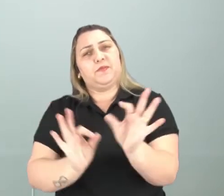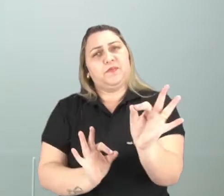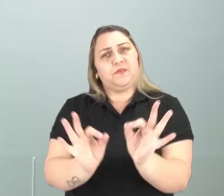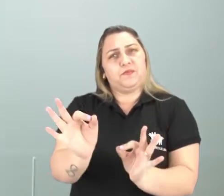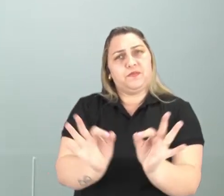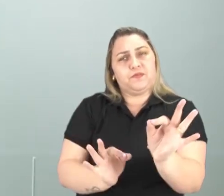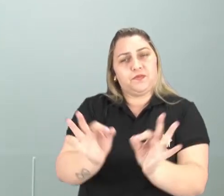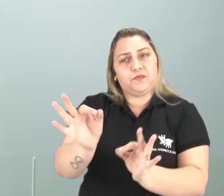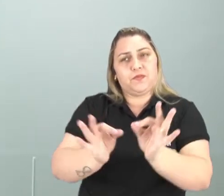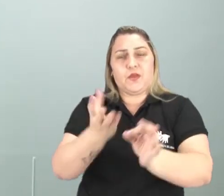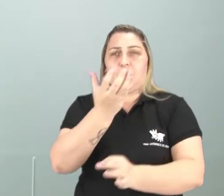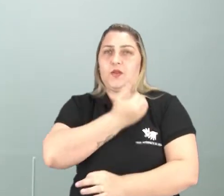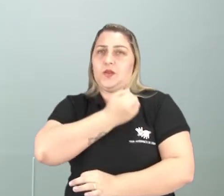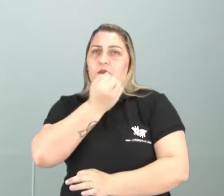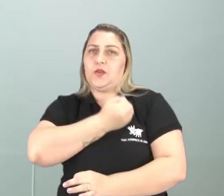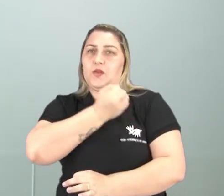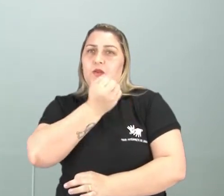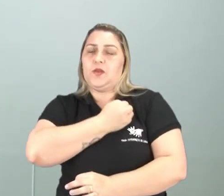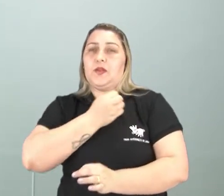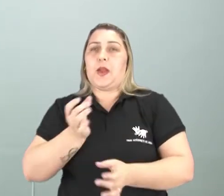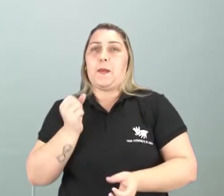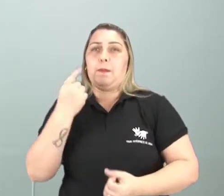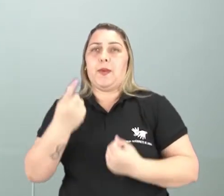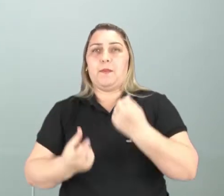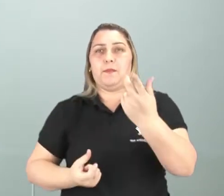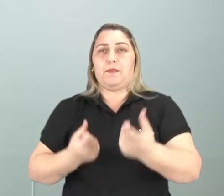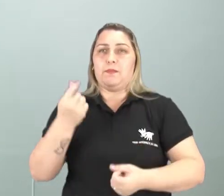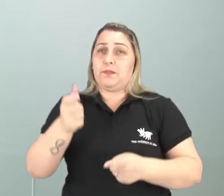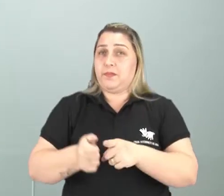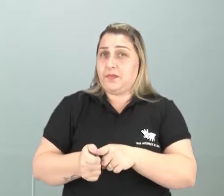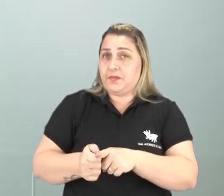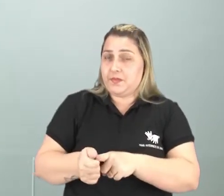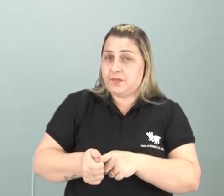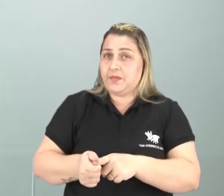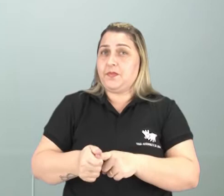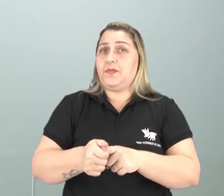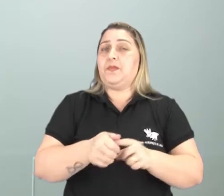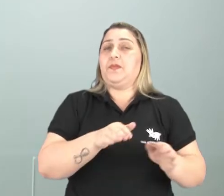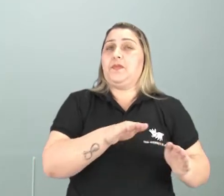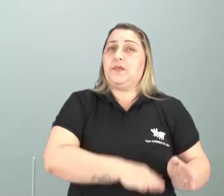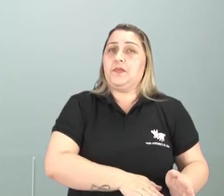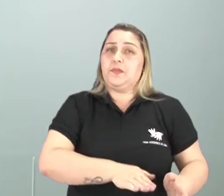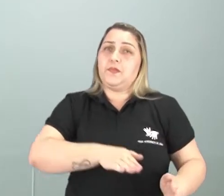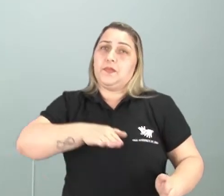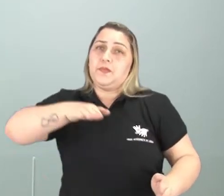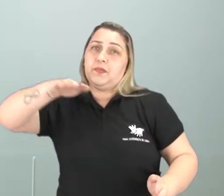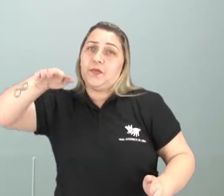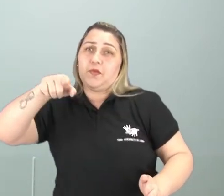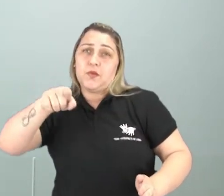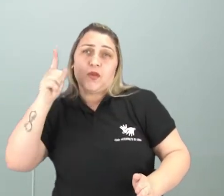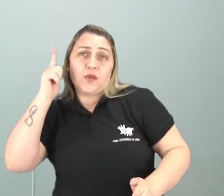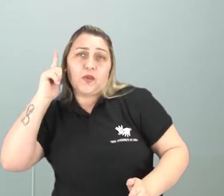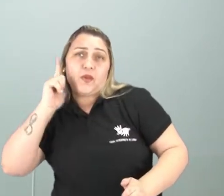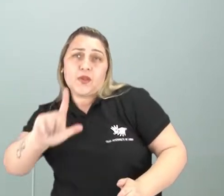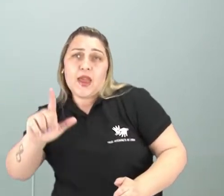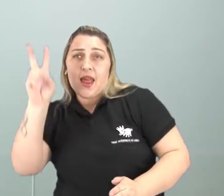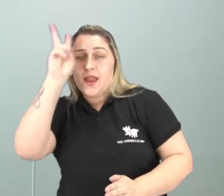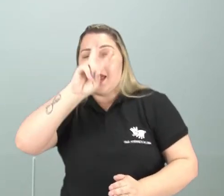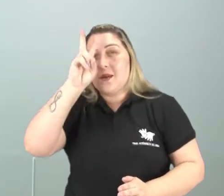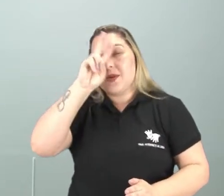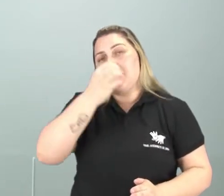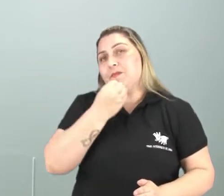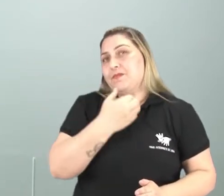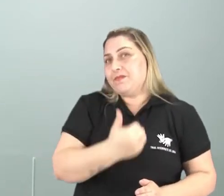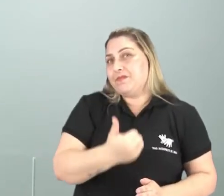organizamos os números das pipocas do milho do menor para o maior você consegue se